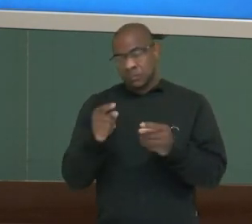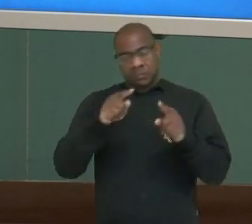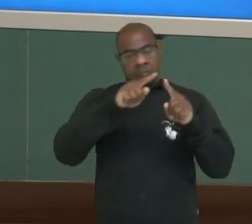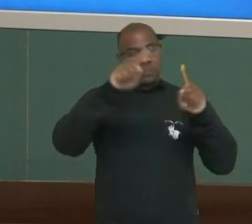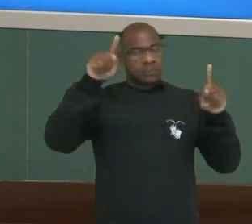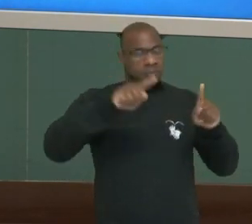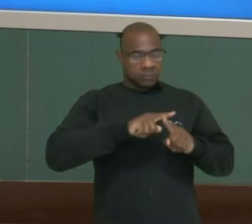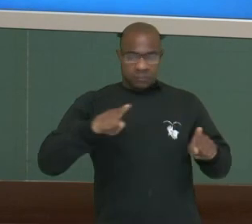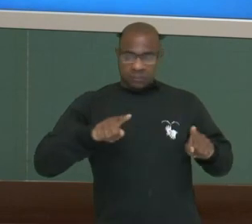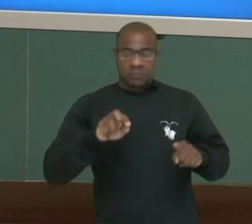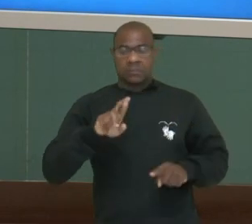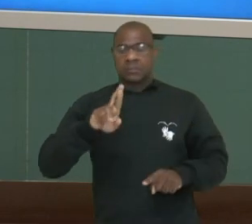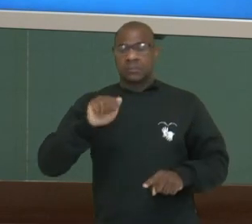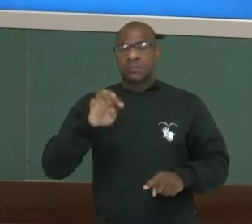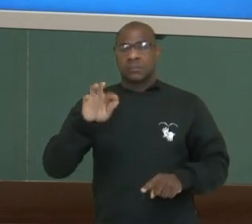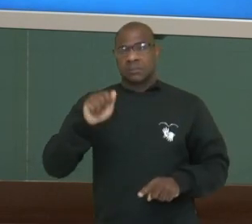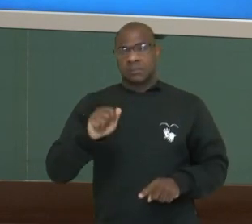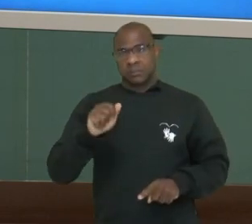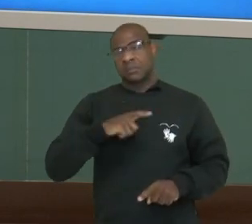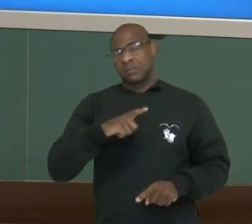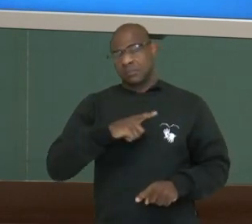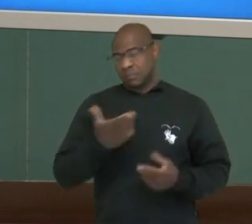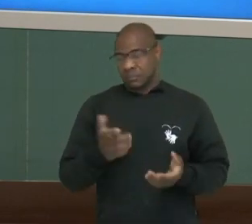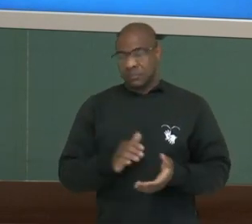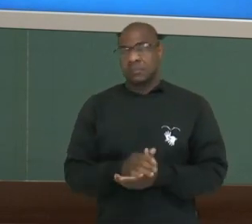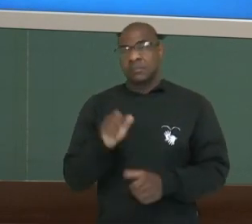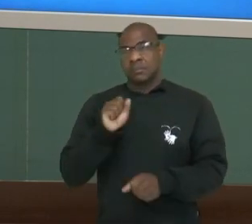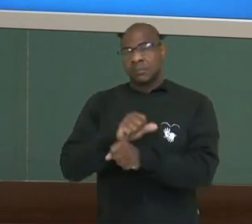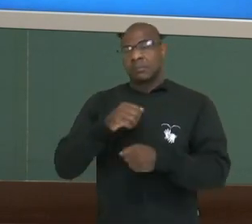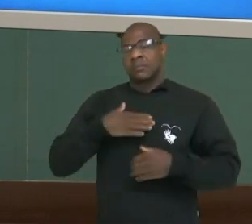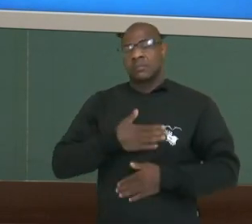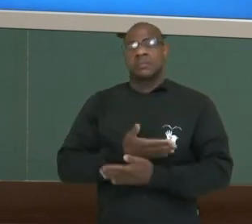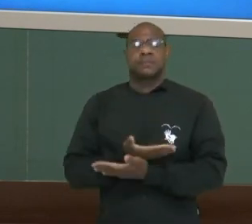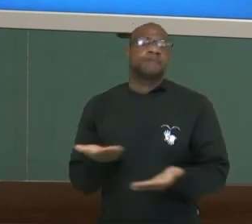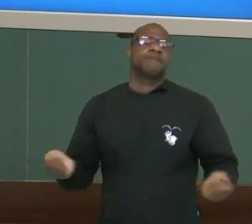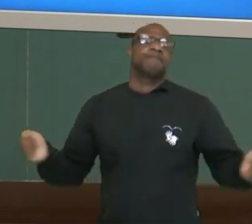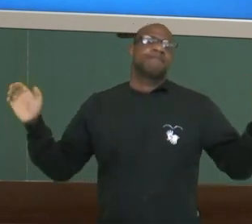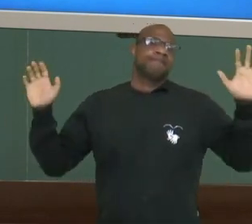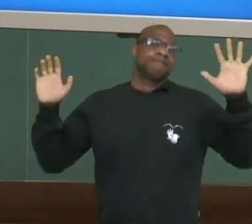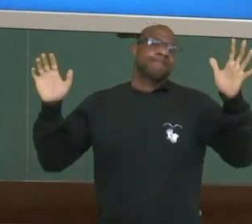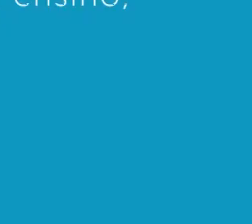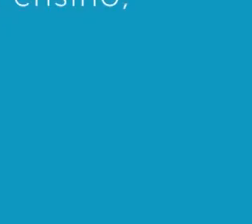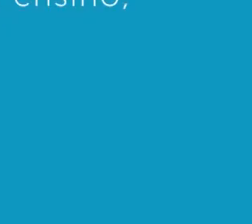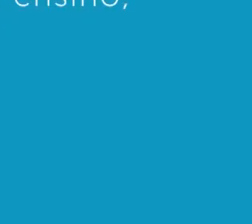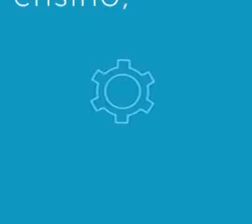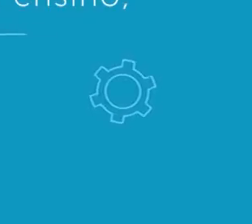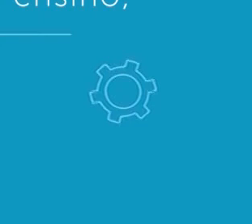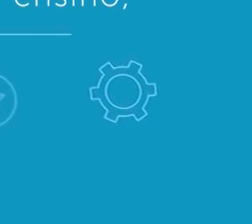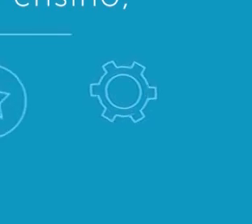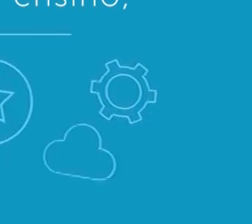relativas que a gente tem entre duas retas. Espero que vocês tenham gostado e até breve, pessoal.